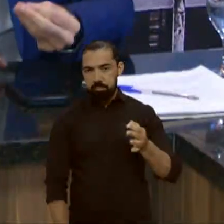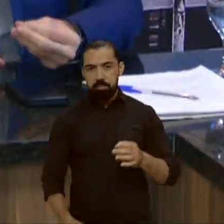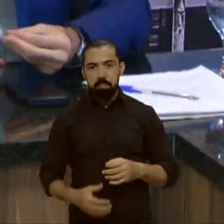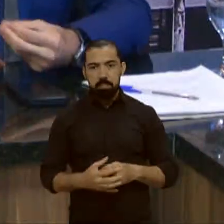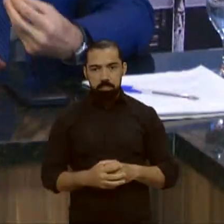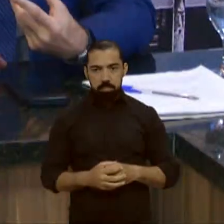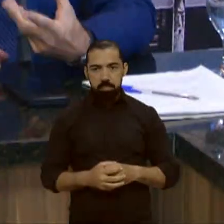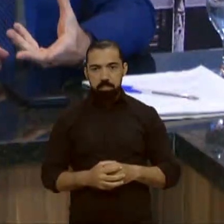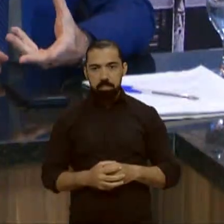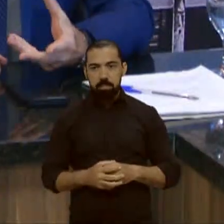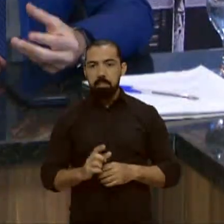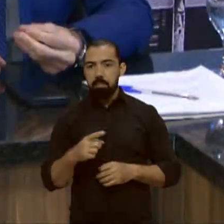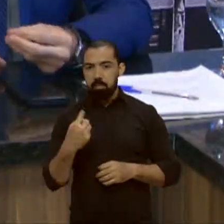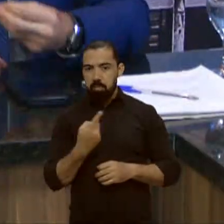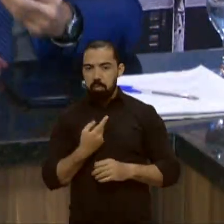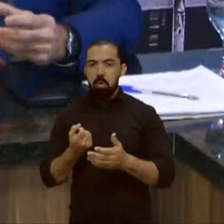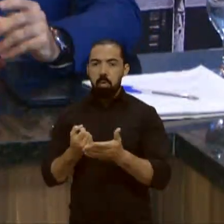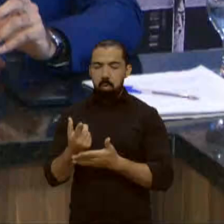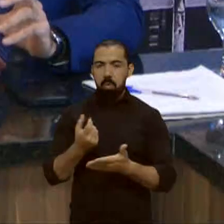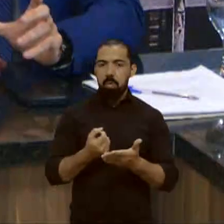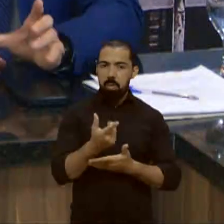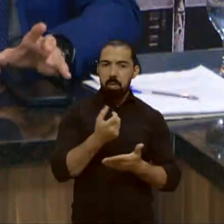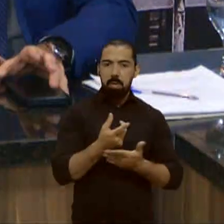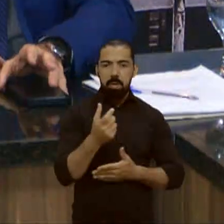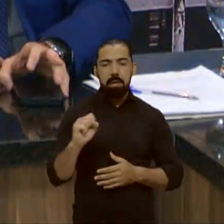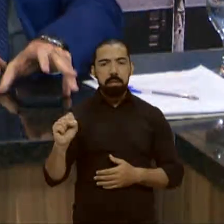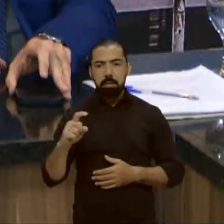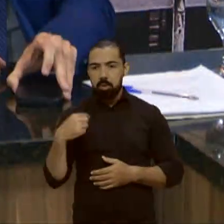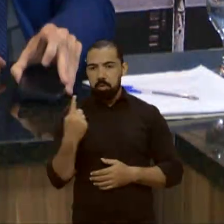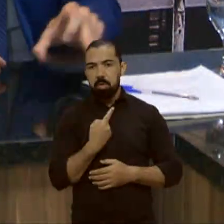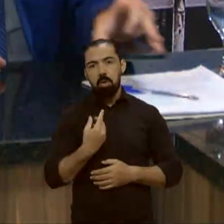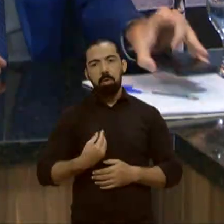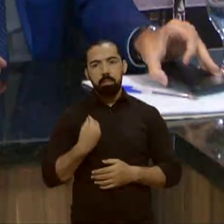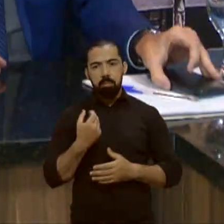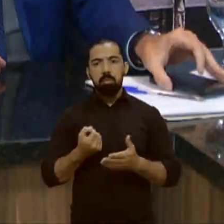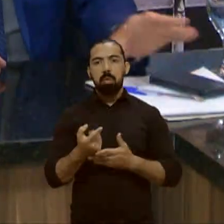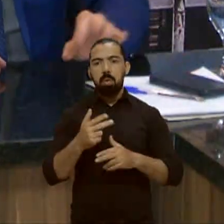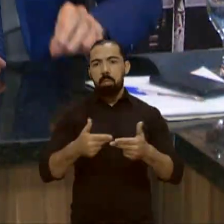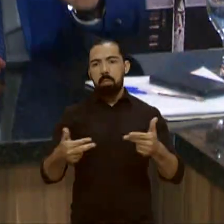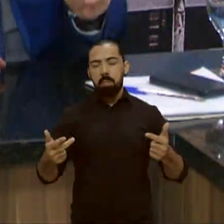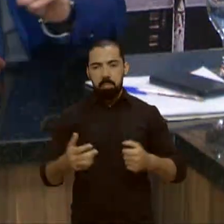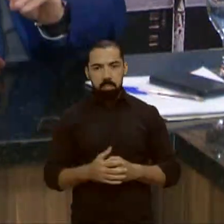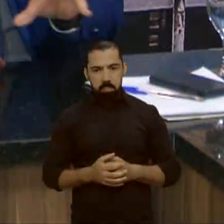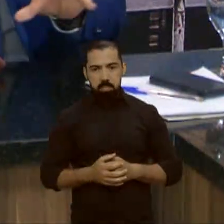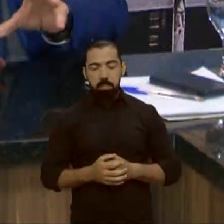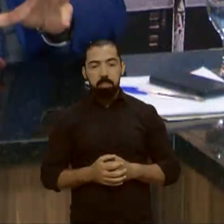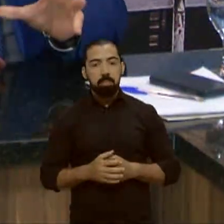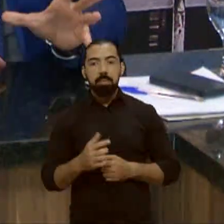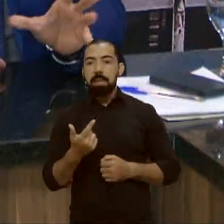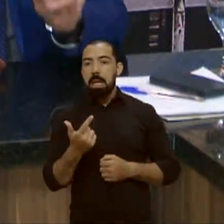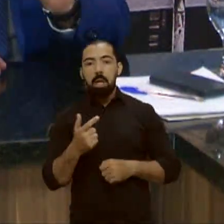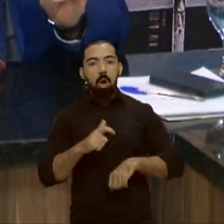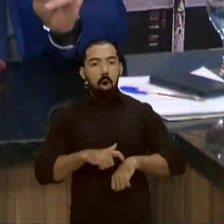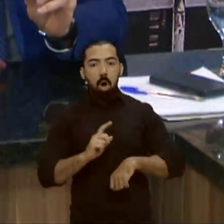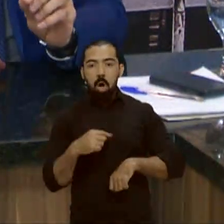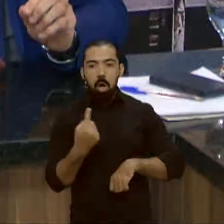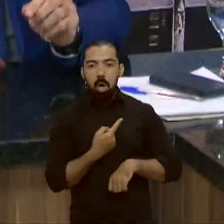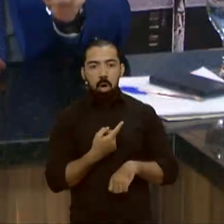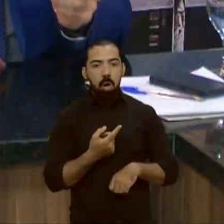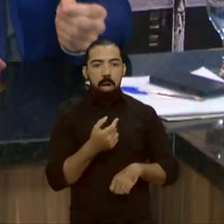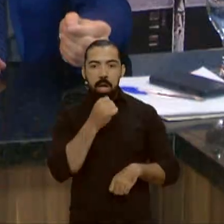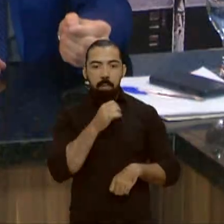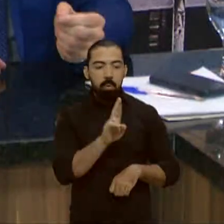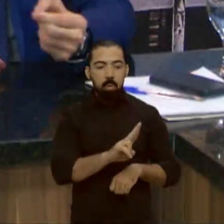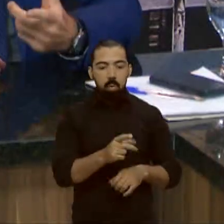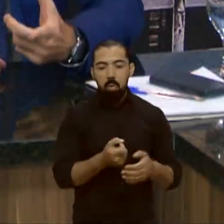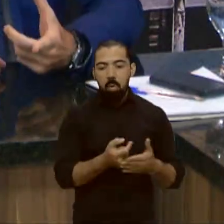Nós consumimos a cada instante, a cada segundo de nossas vidas. Não há momento em que nós não estejamos consumindo de alguma forma